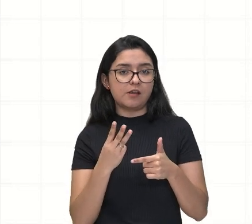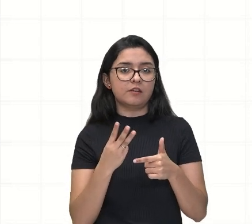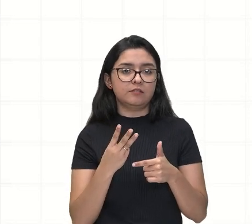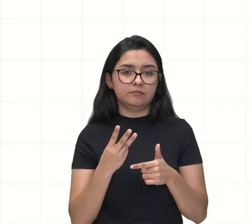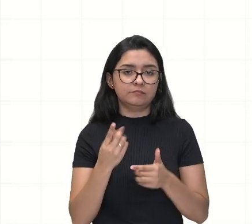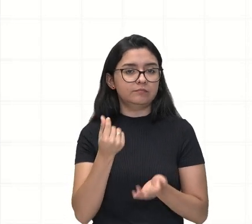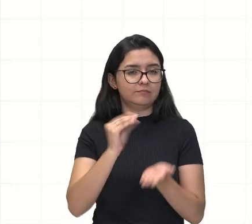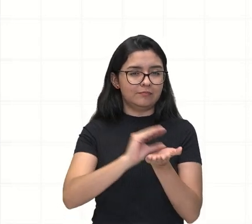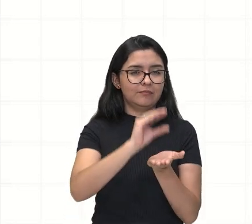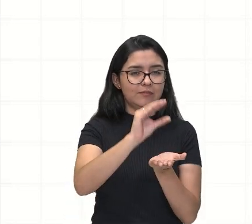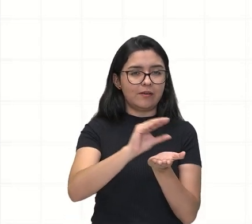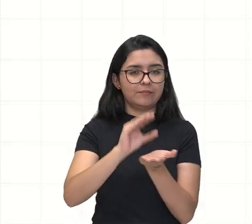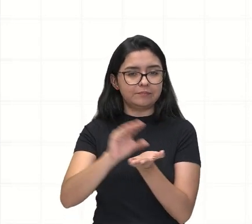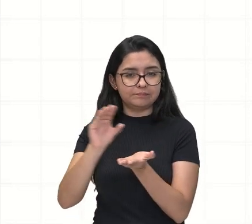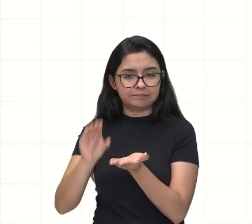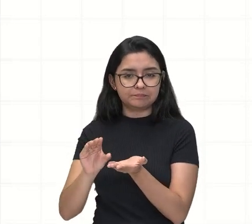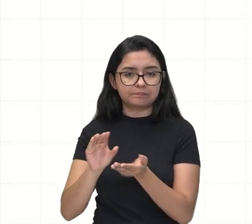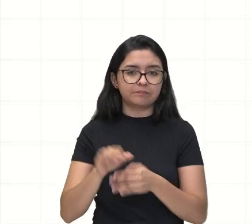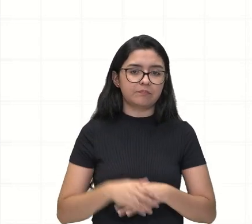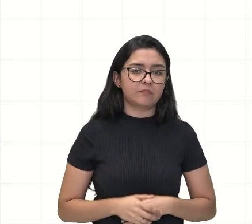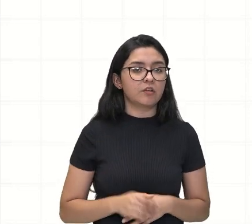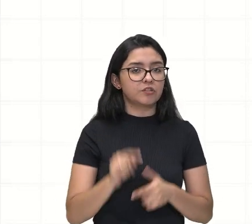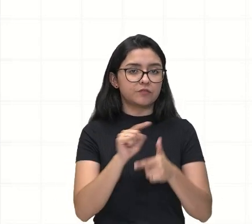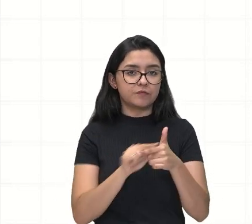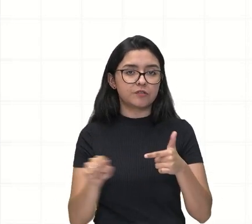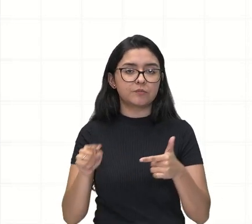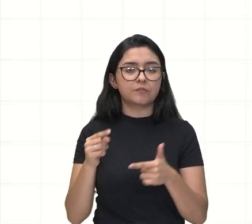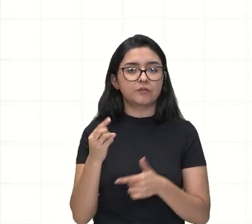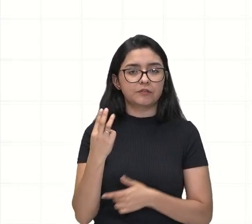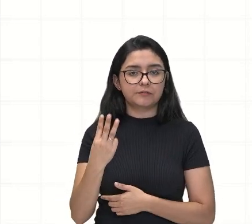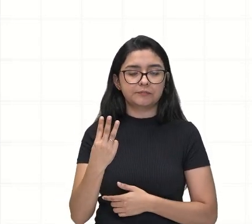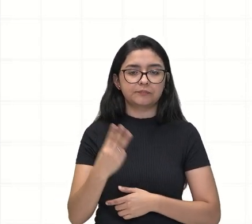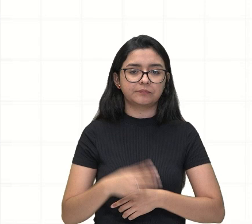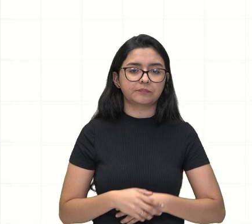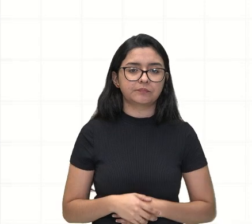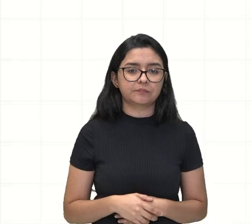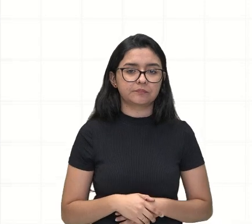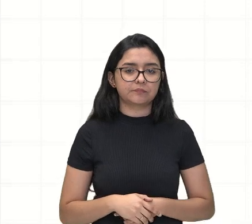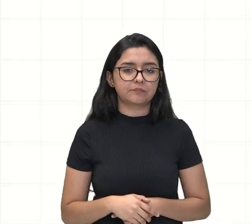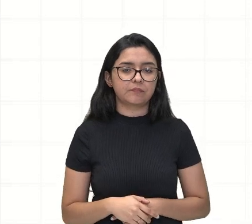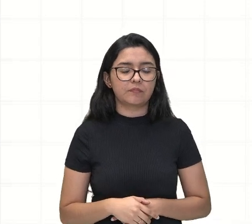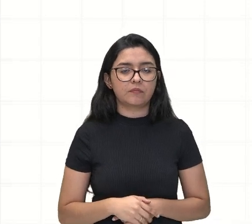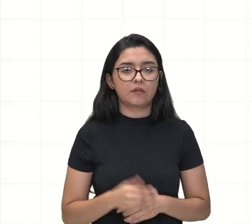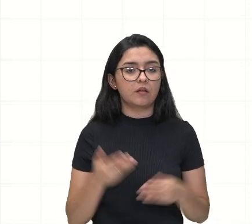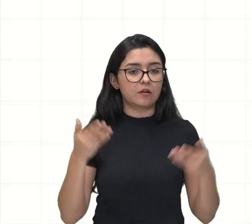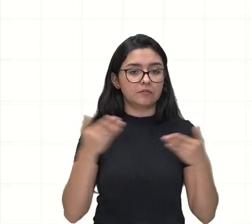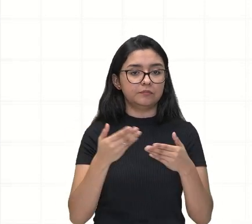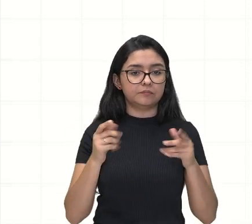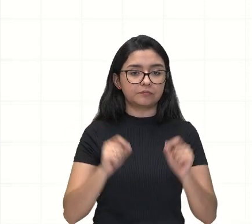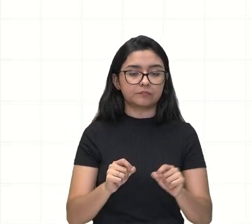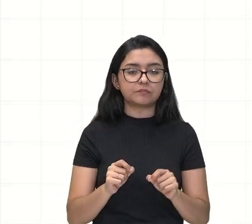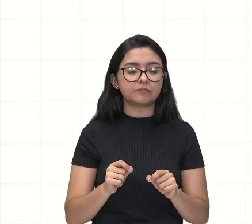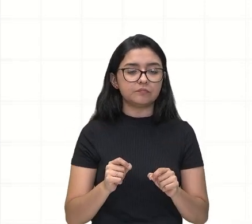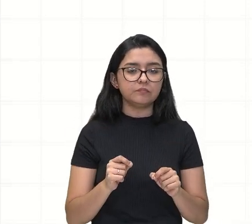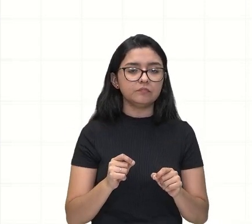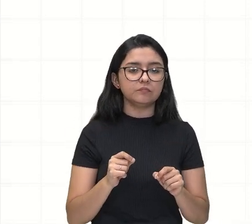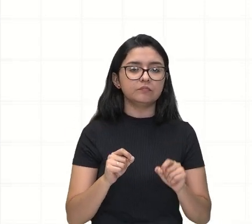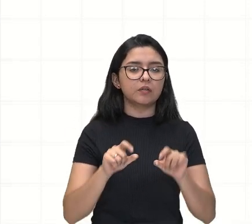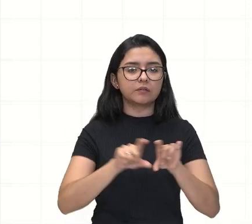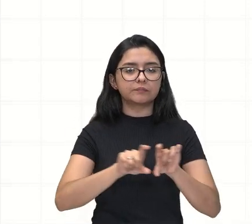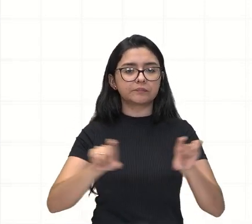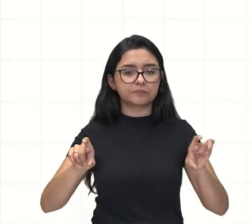detalhe, ó. Dividido por 3. Aí, meus queridos alunos, para que essa